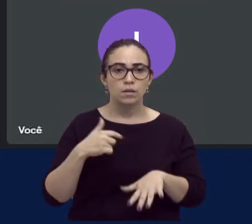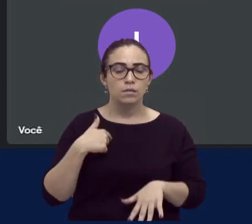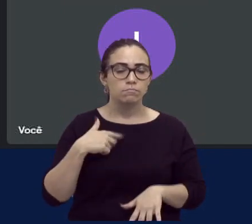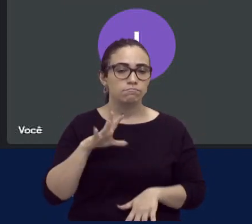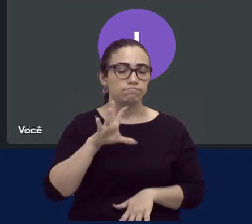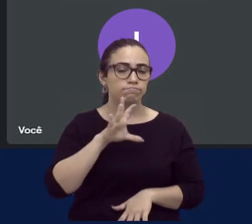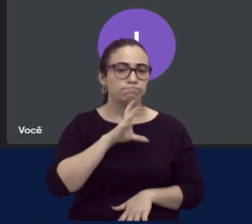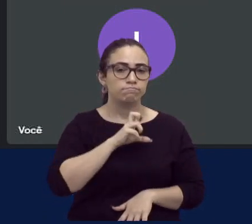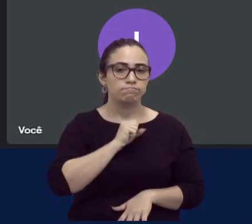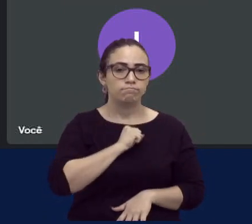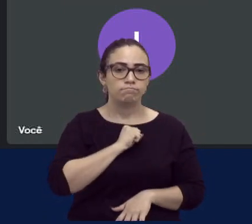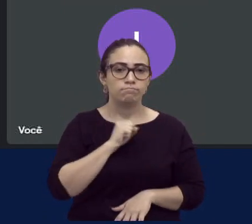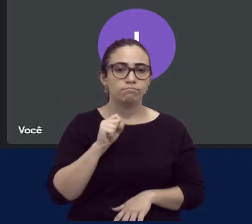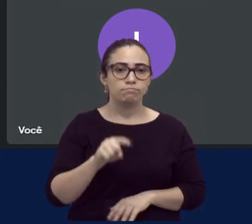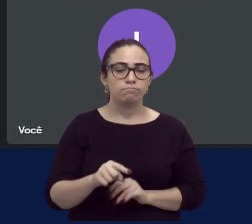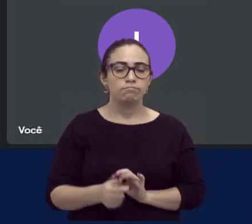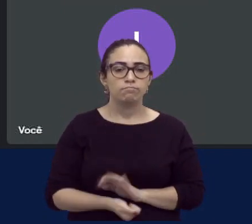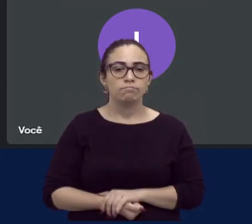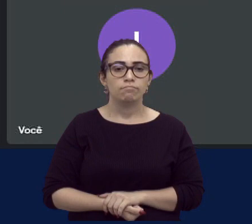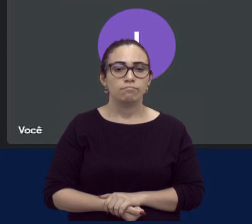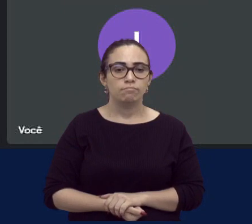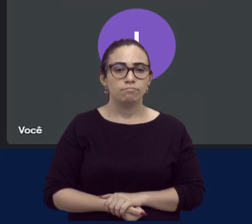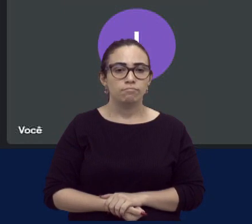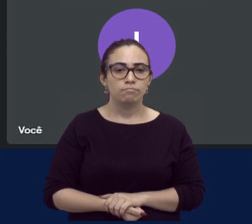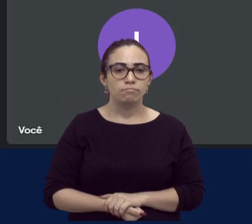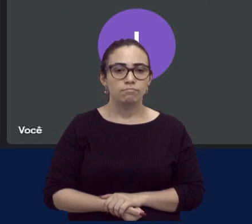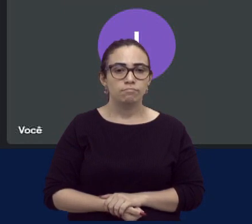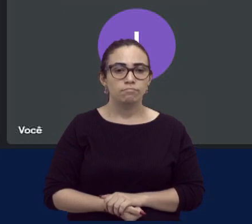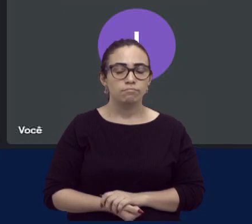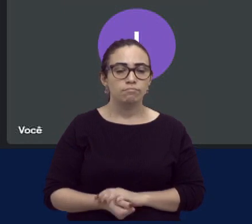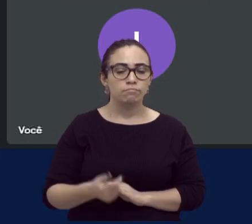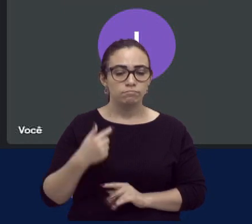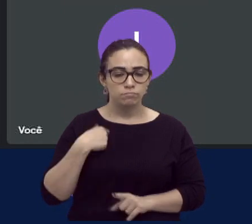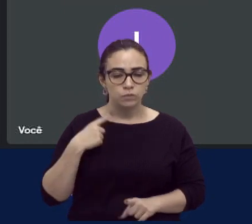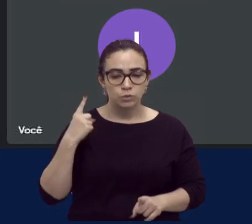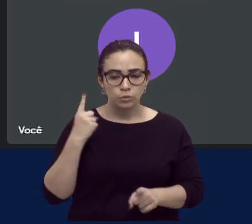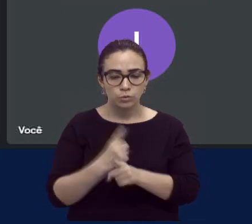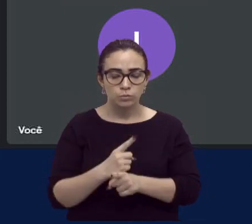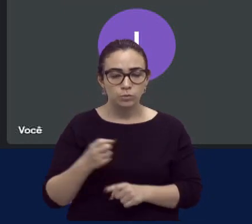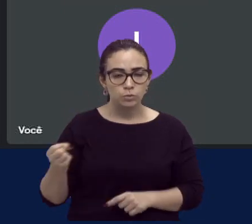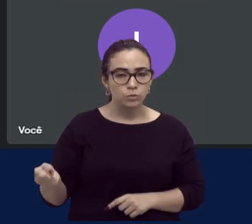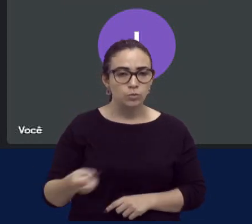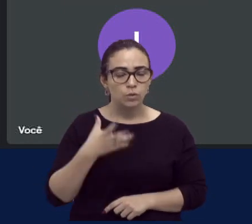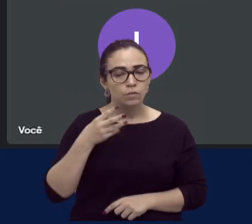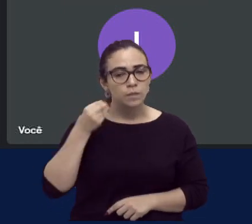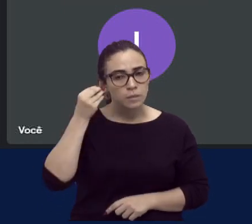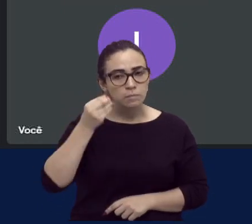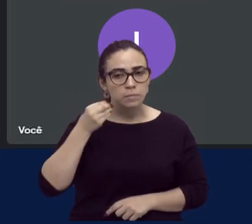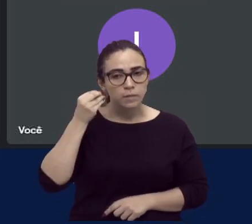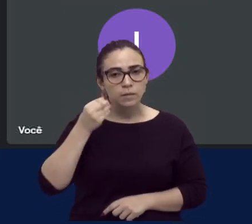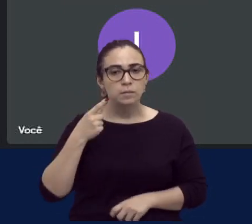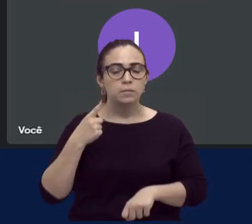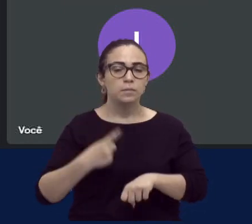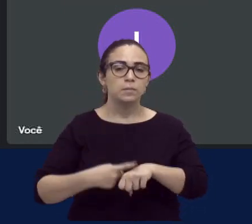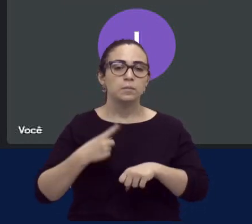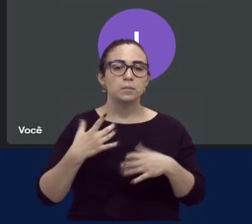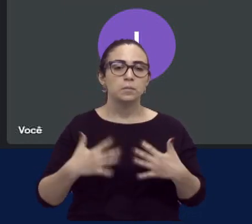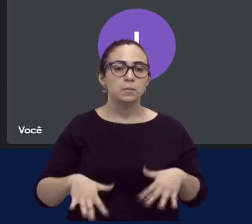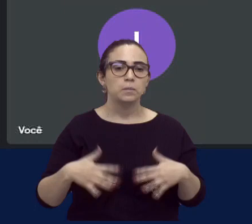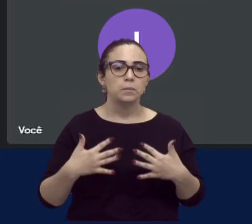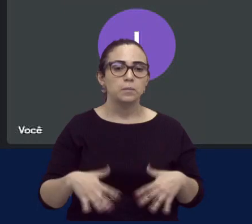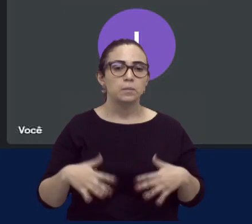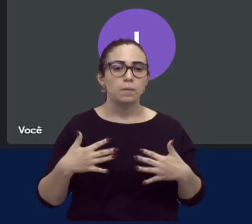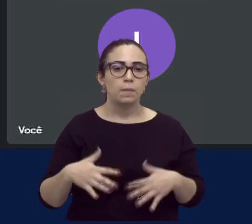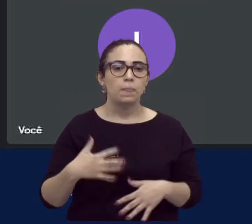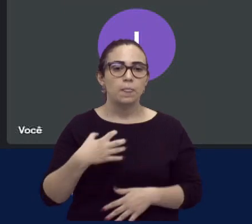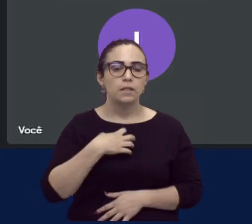amando mesmo, está sendo uma descoberta e um aprendizado que eu posso levar para mais pessoas. Eu estou me